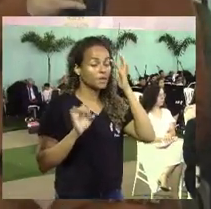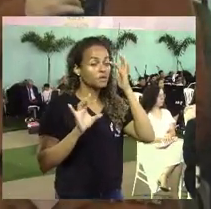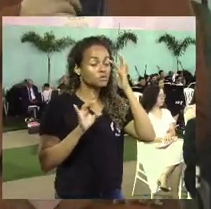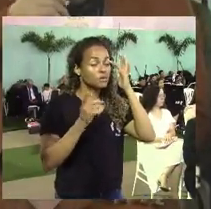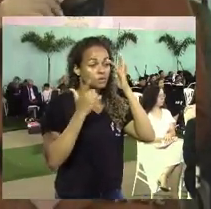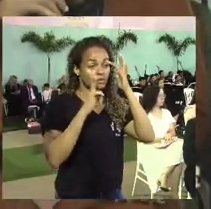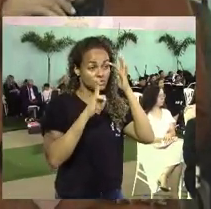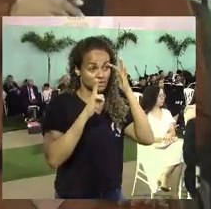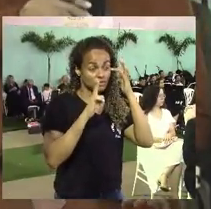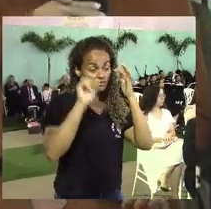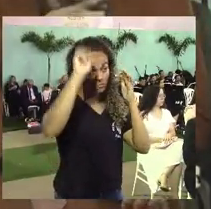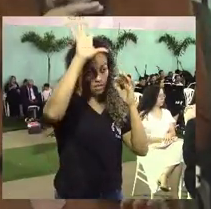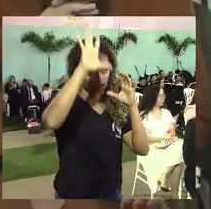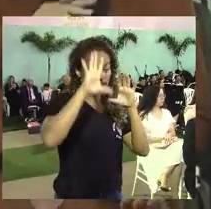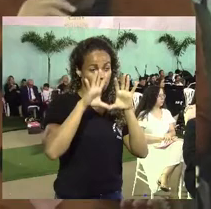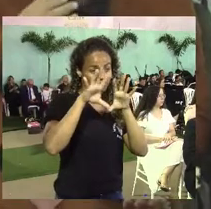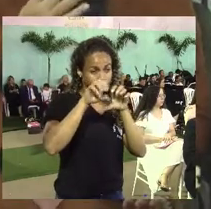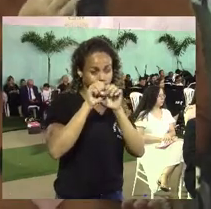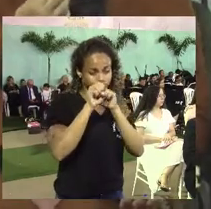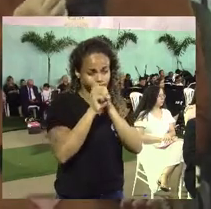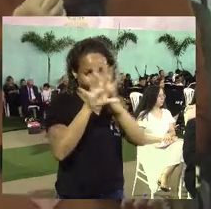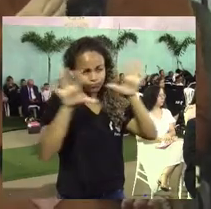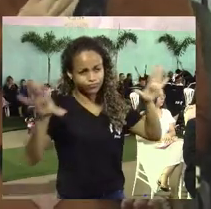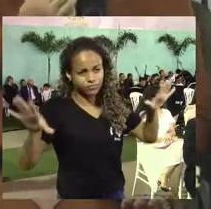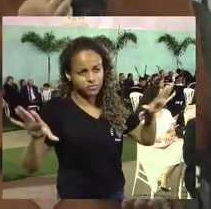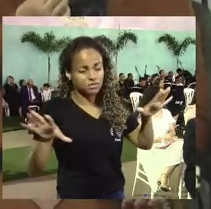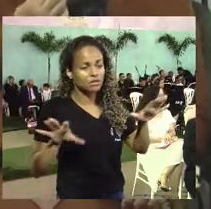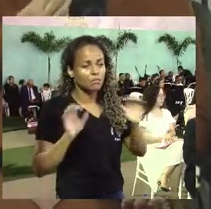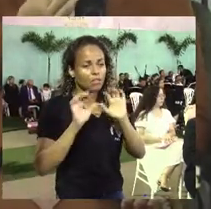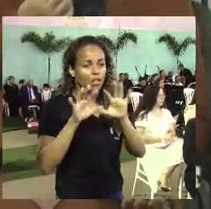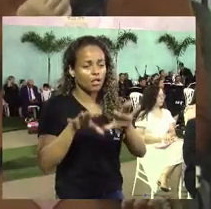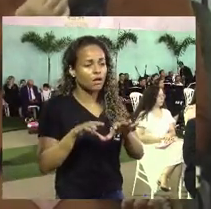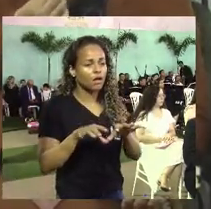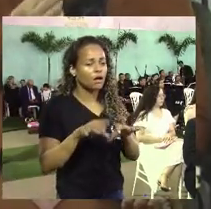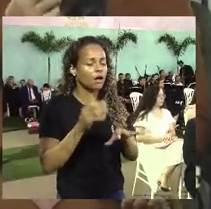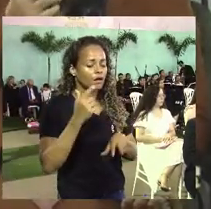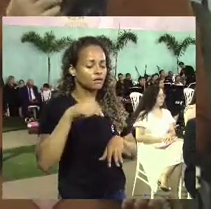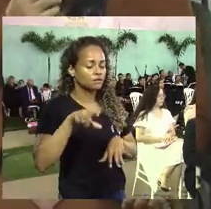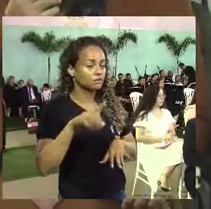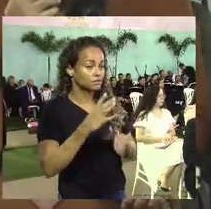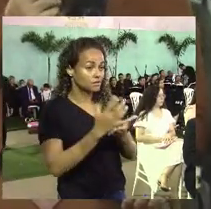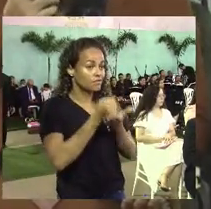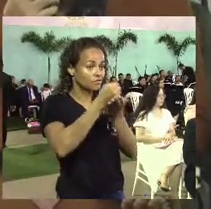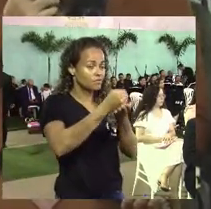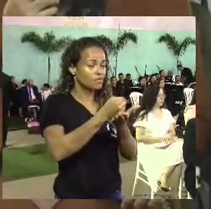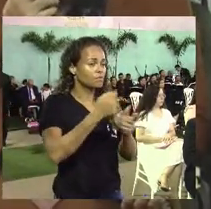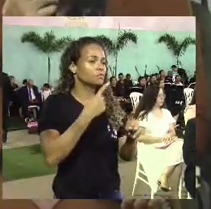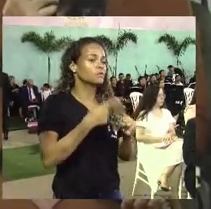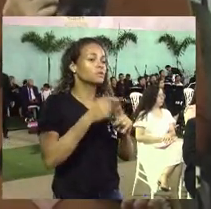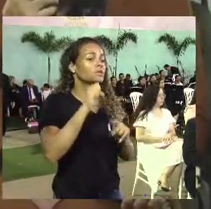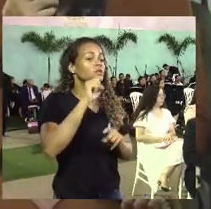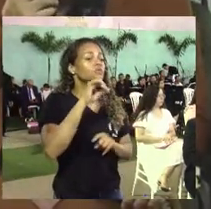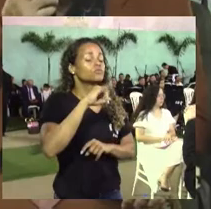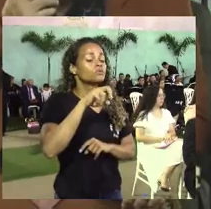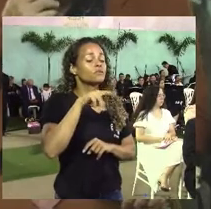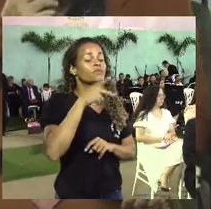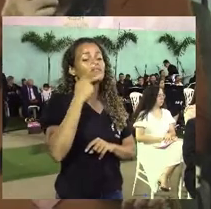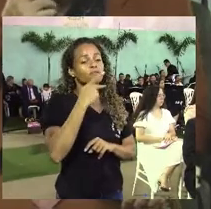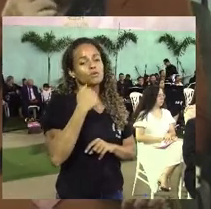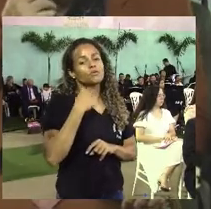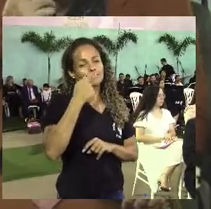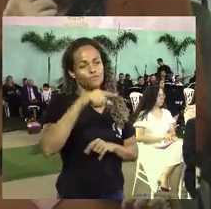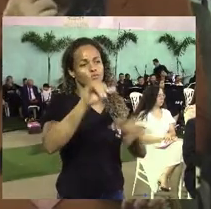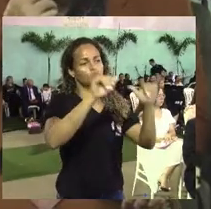saiu da prova do ventre da baleia quando ele disse Senhor eu vou pregar a tua palavra em